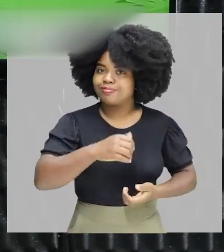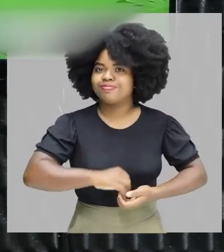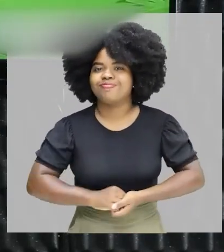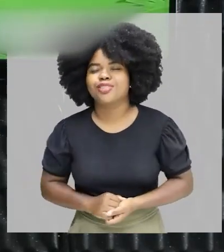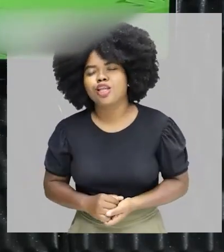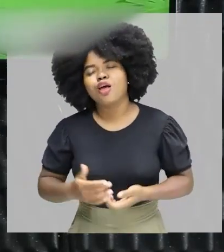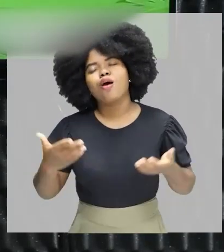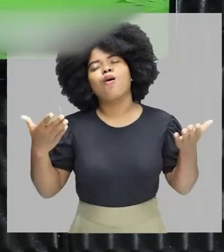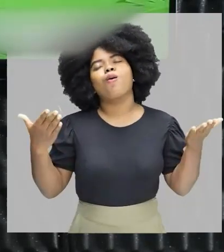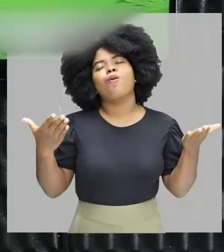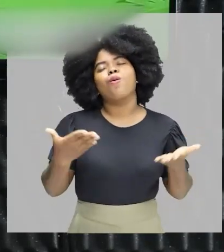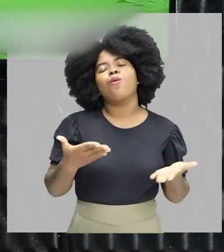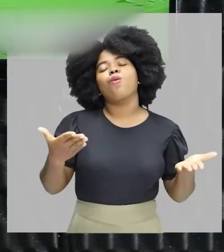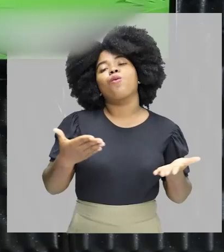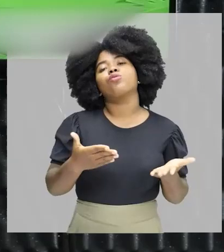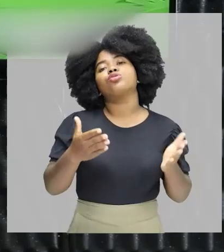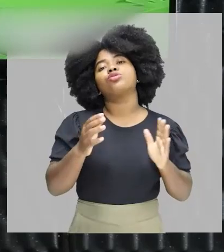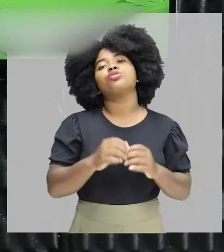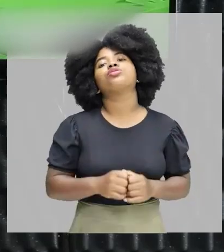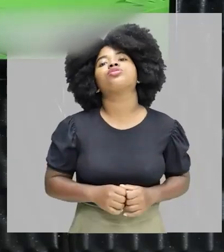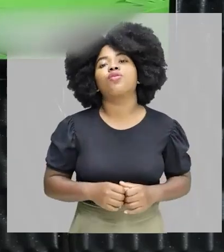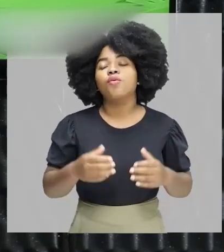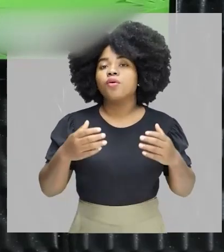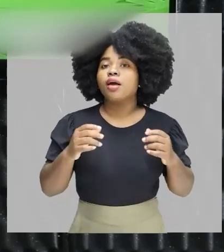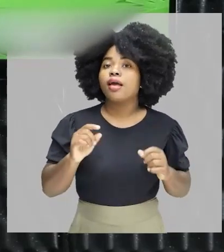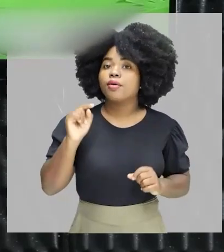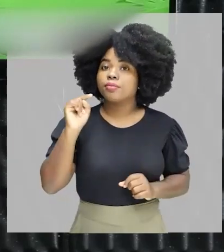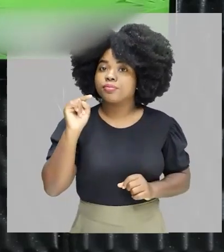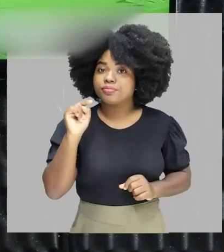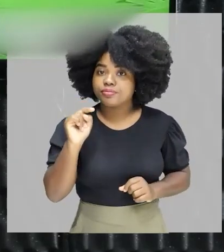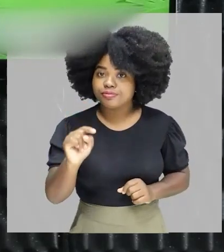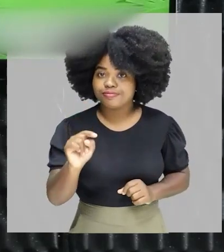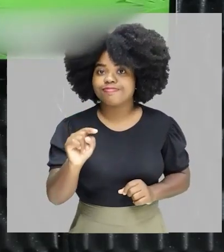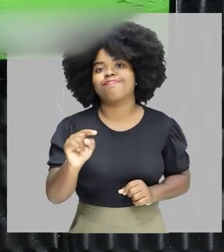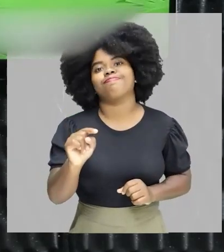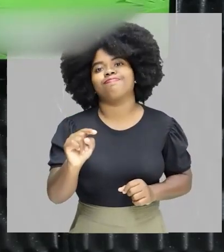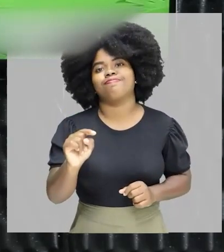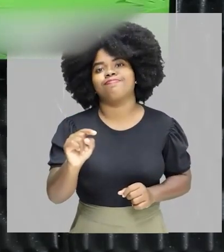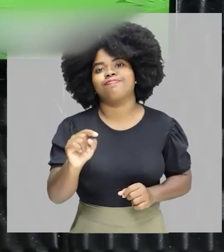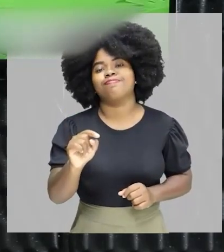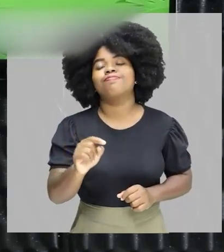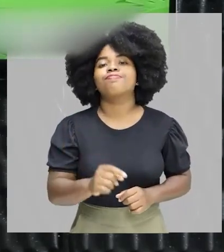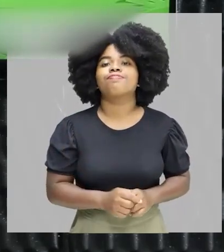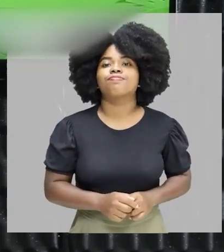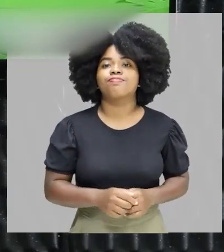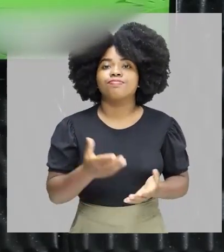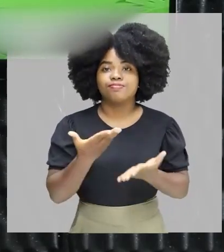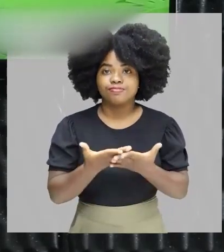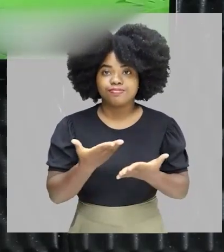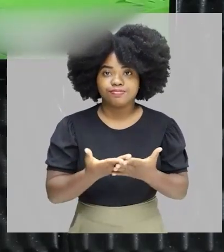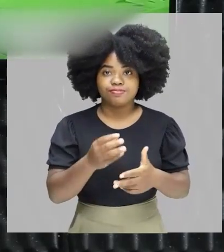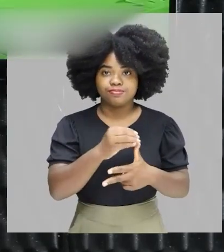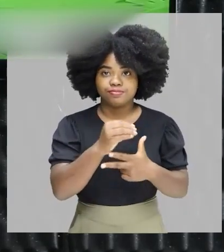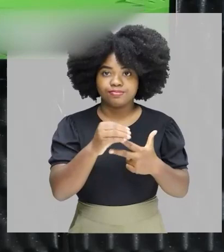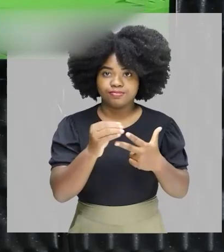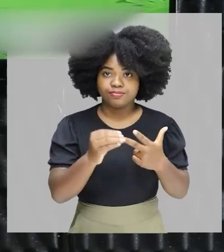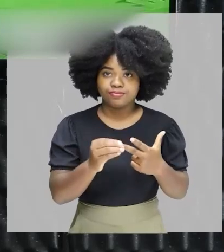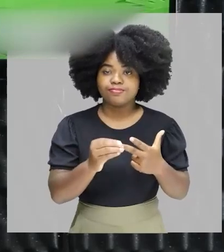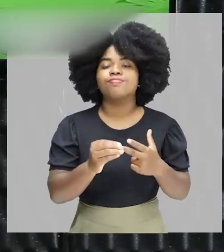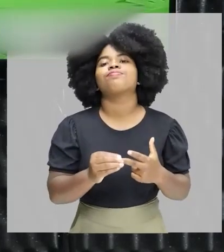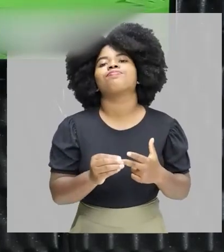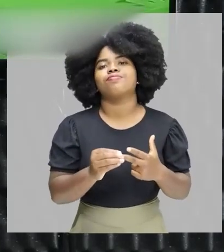Bom, hoje a conversa é com a galera que está se preparando para o Enem 2022. Turminha, nosso